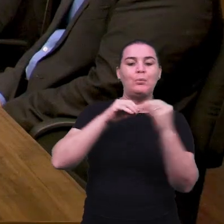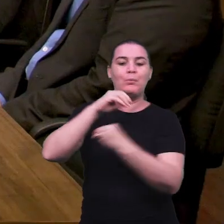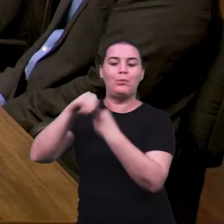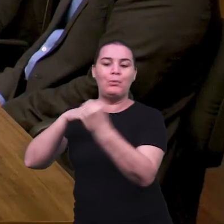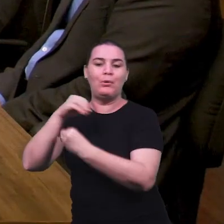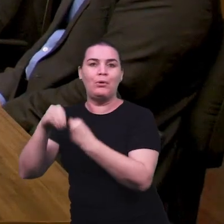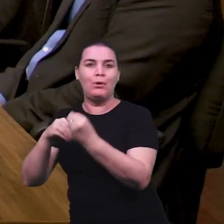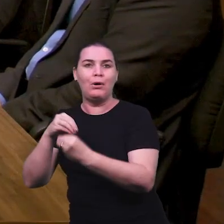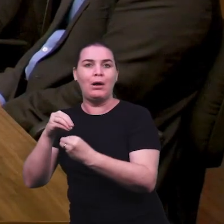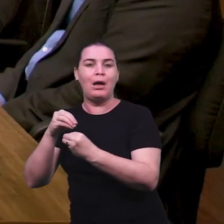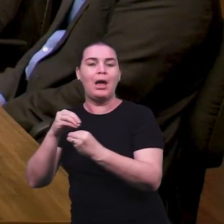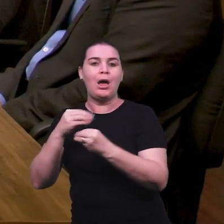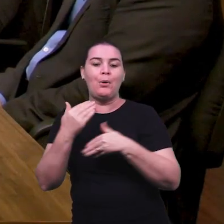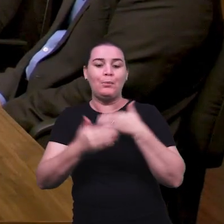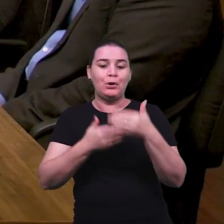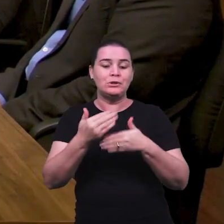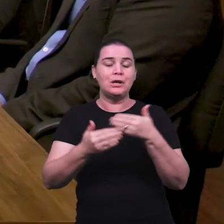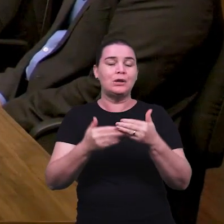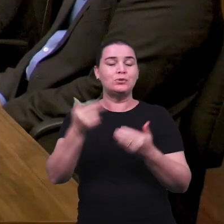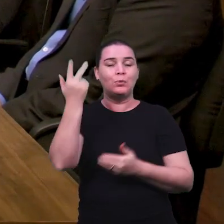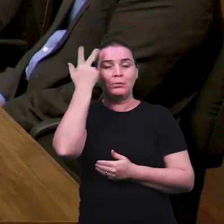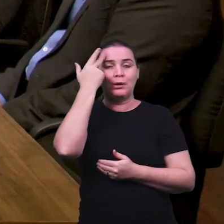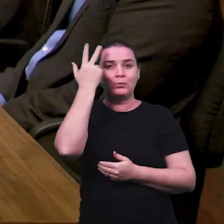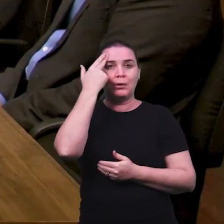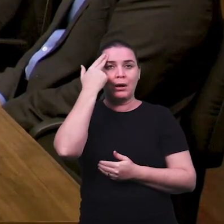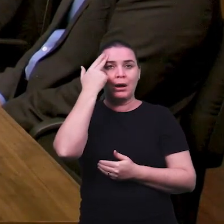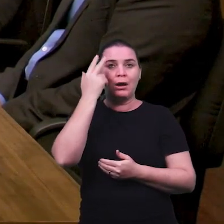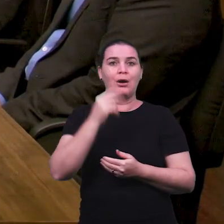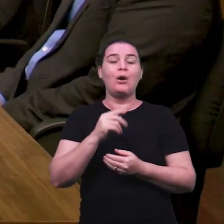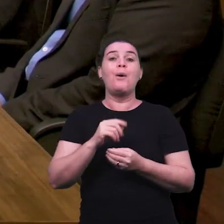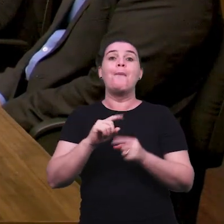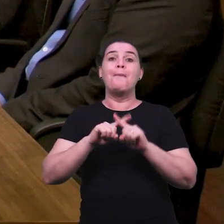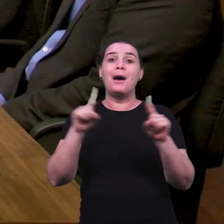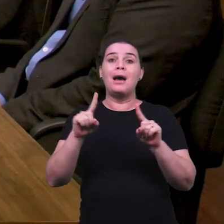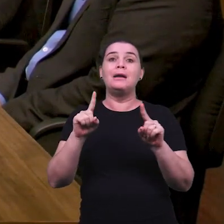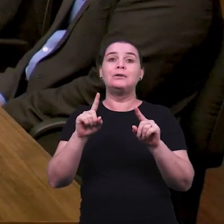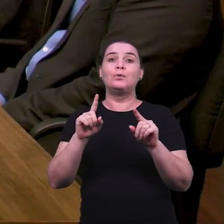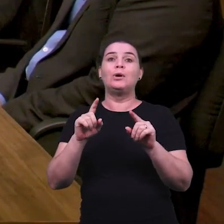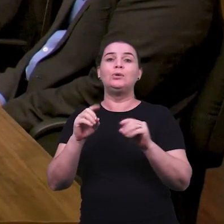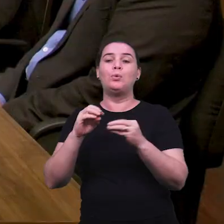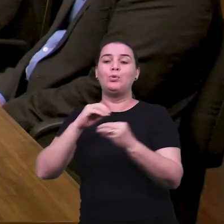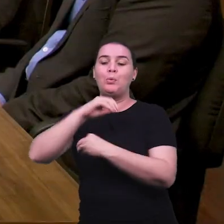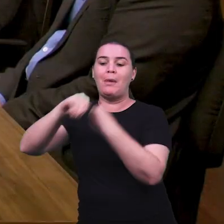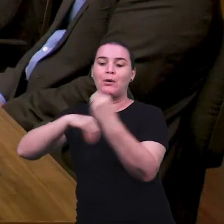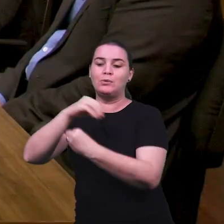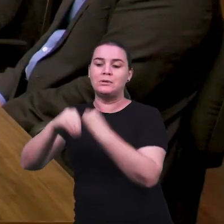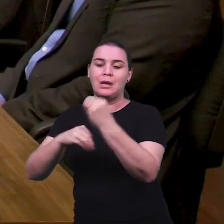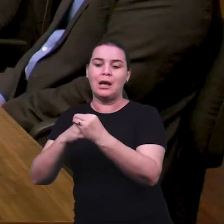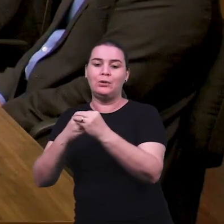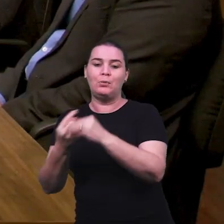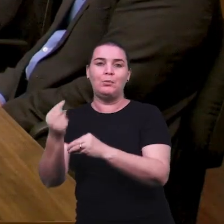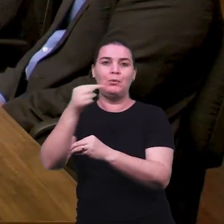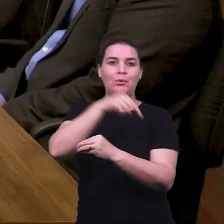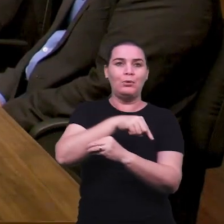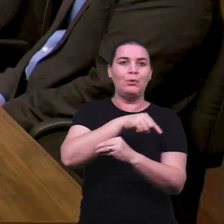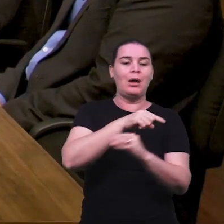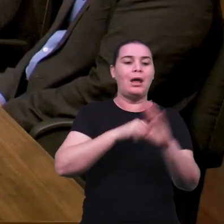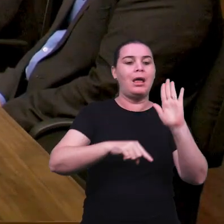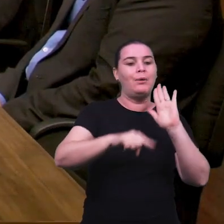processo entrópico comum. Quando eu coloco uma energia para sair de lá para cá, aí é uma entropia negativa, eu